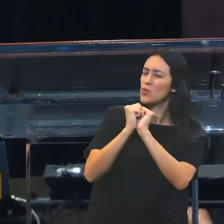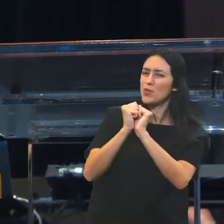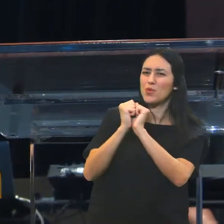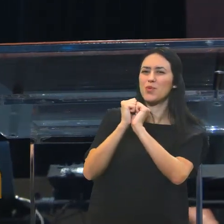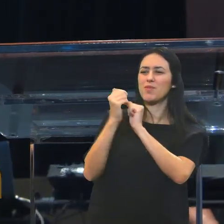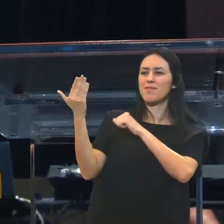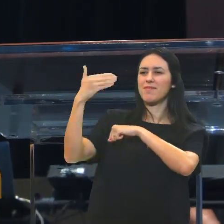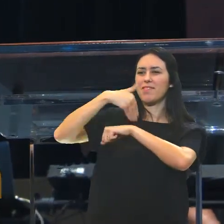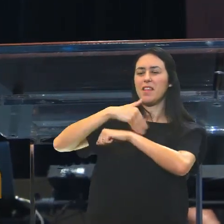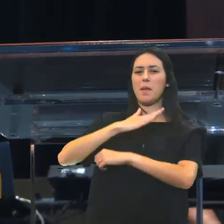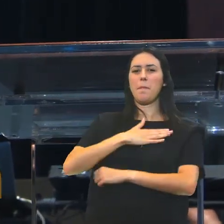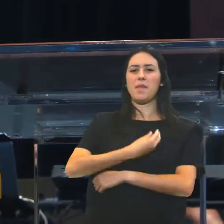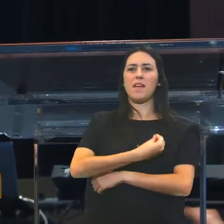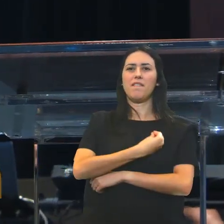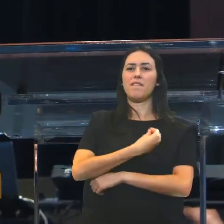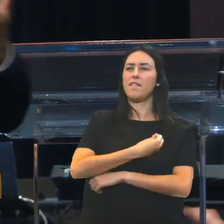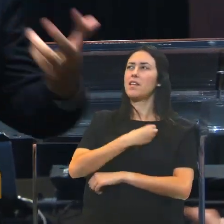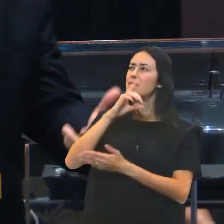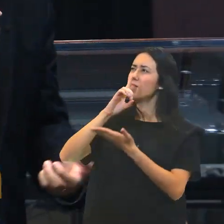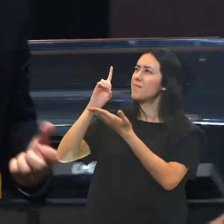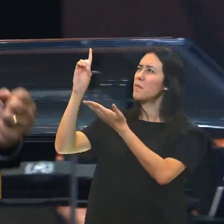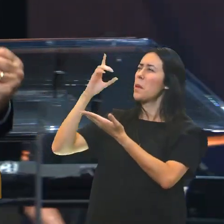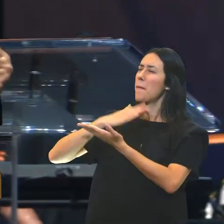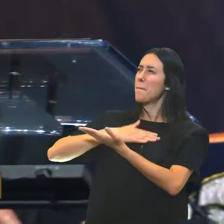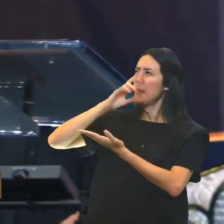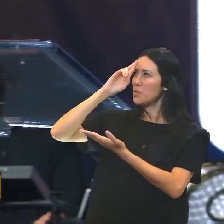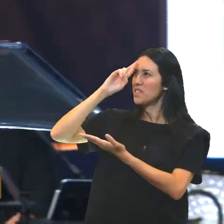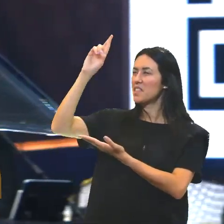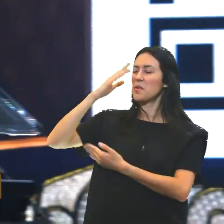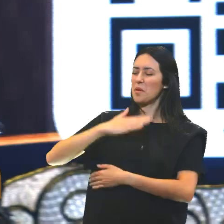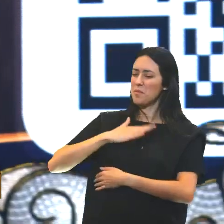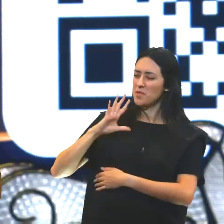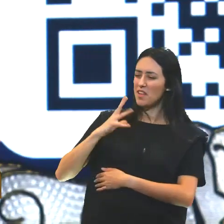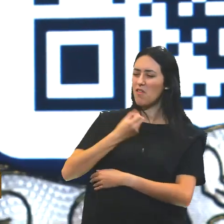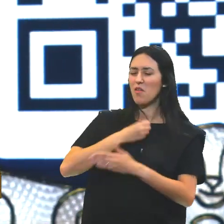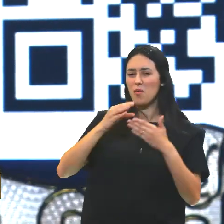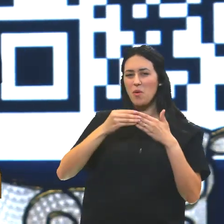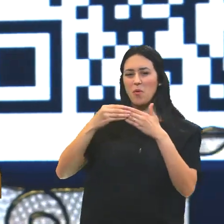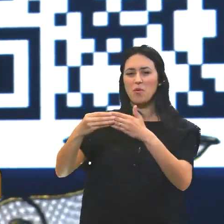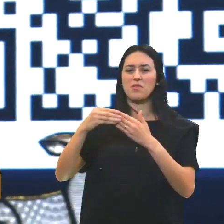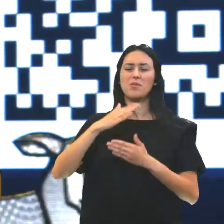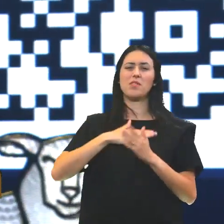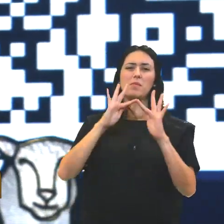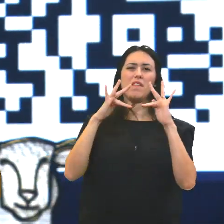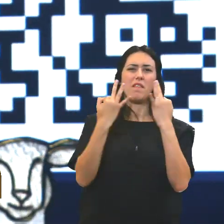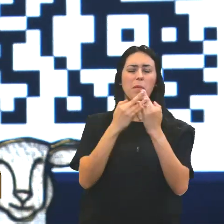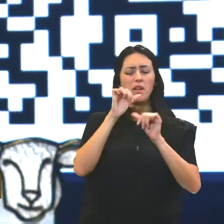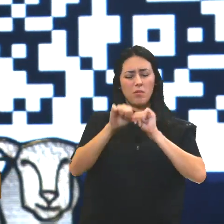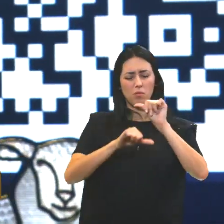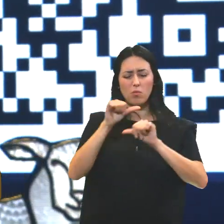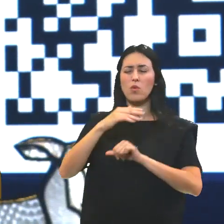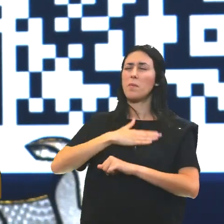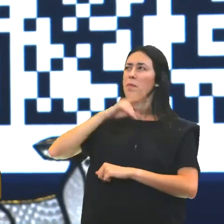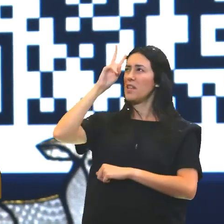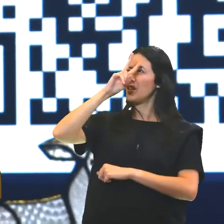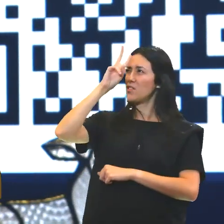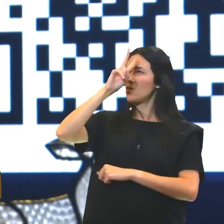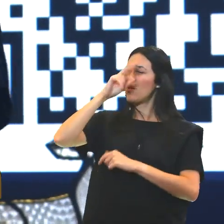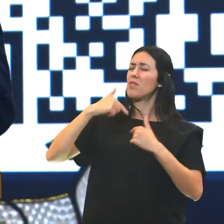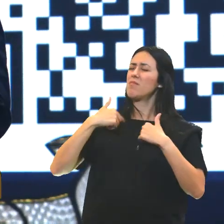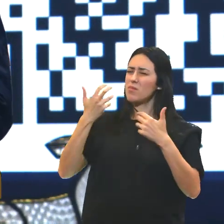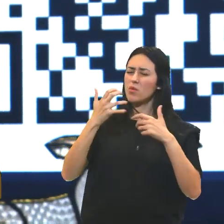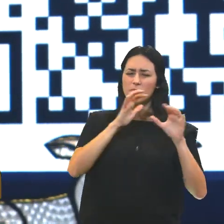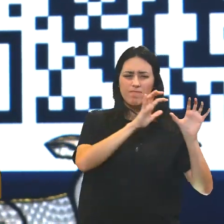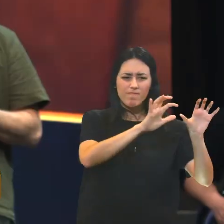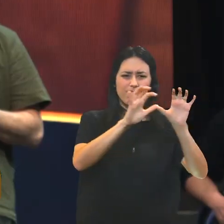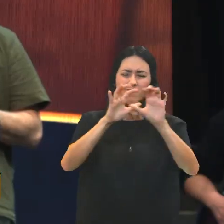da vida. Vem ser o meu Senhor, vem ser o meu Salvador, conduz o meu lar, muda a minha história para que eu seja um agente de salvação